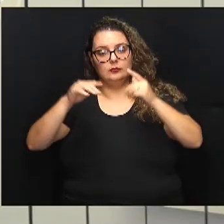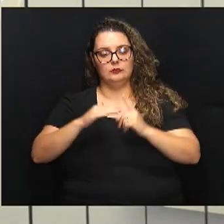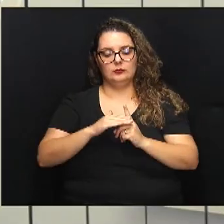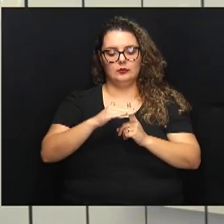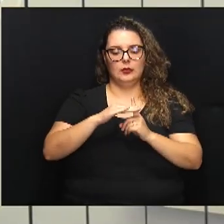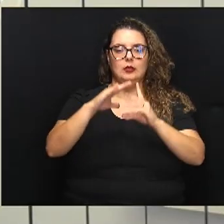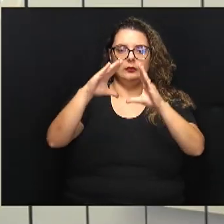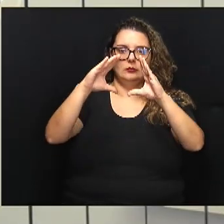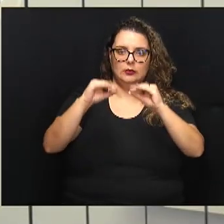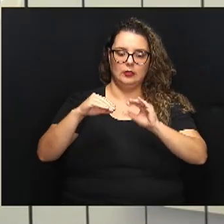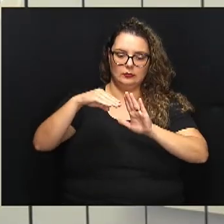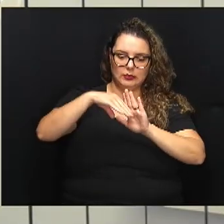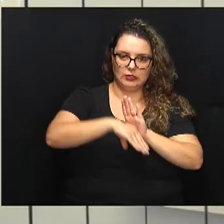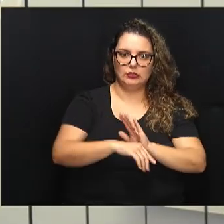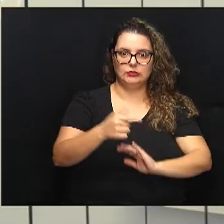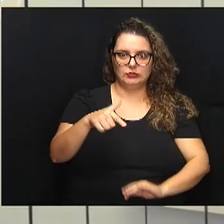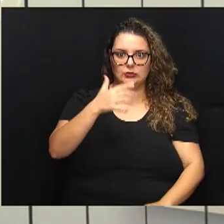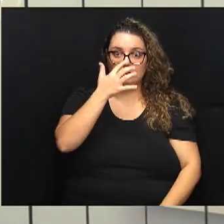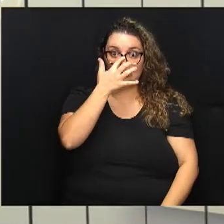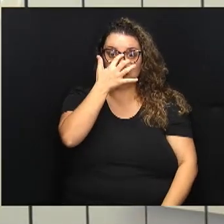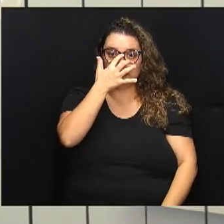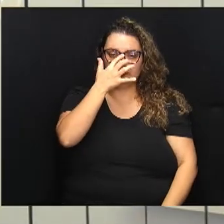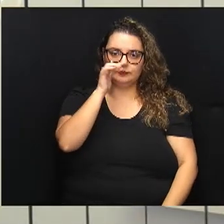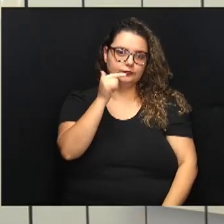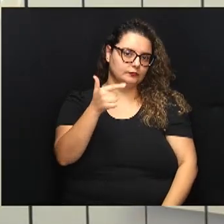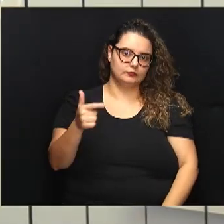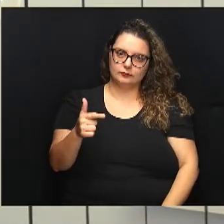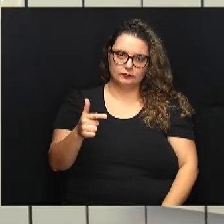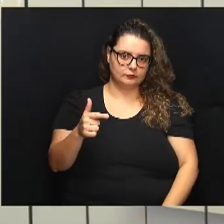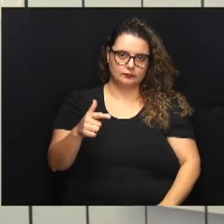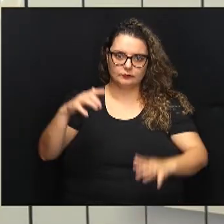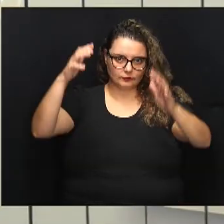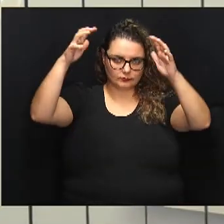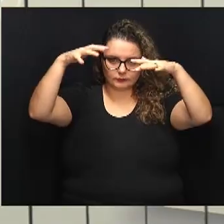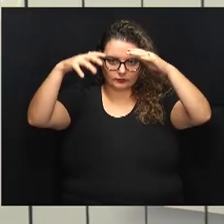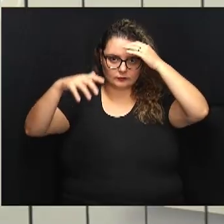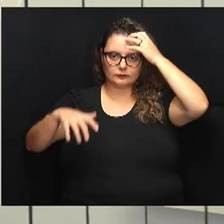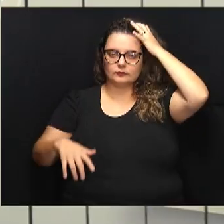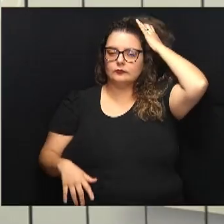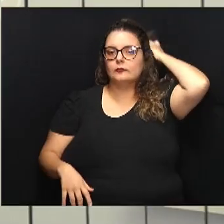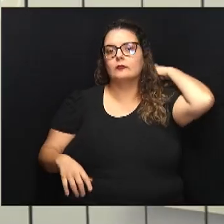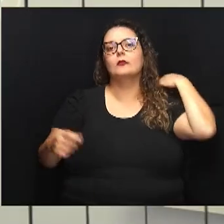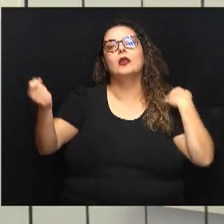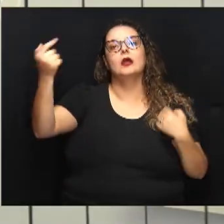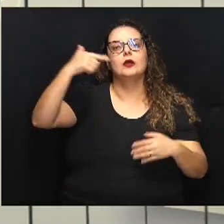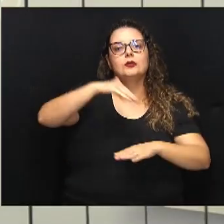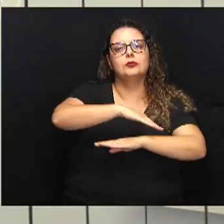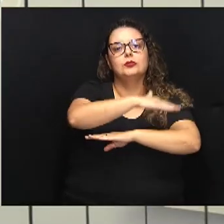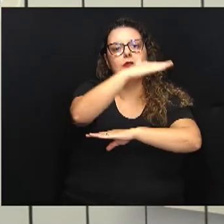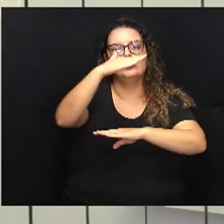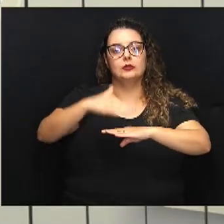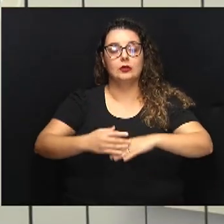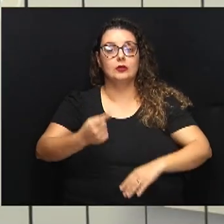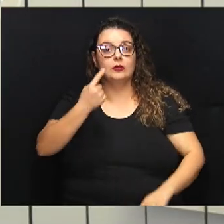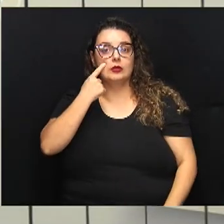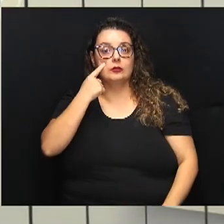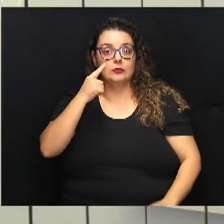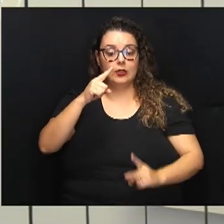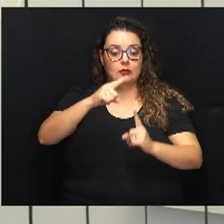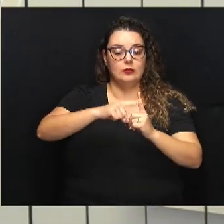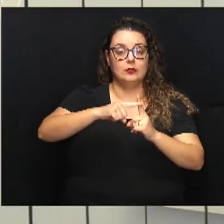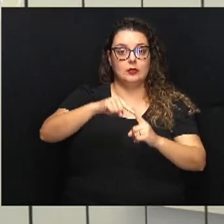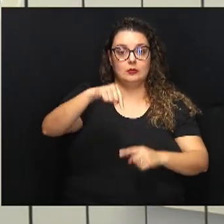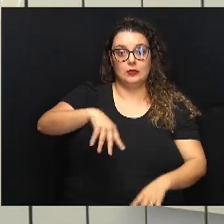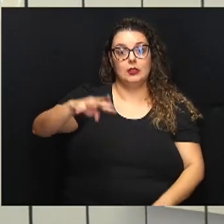noite elas caem novamente. Não tem previsão de chuva, é sol o dia todo. Vamos às temperaturas para